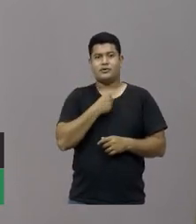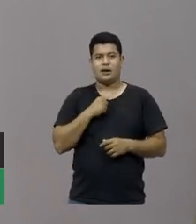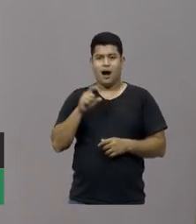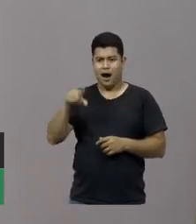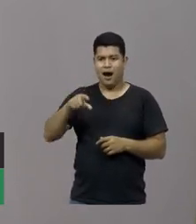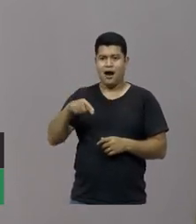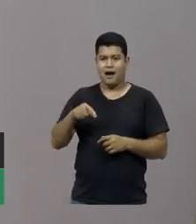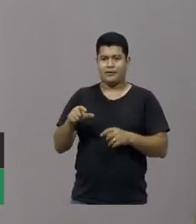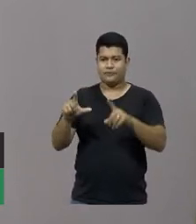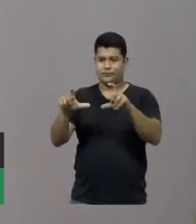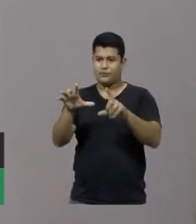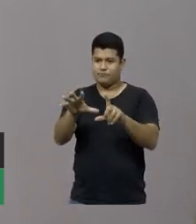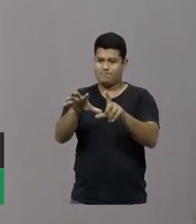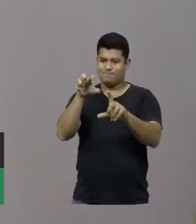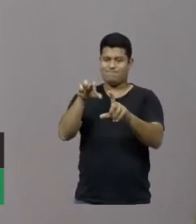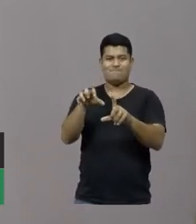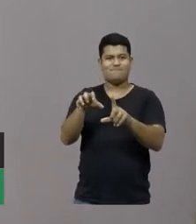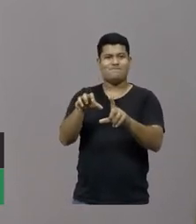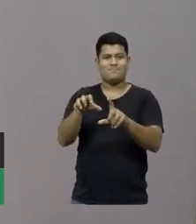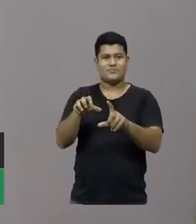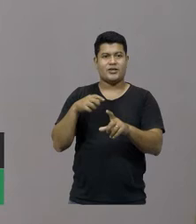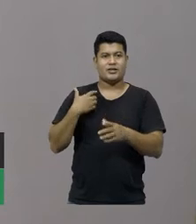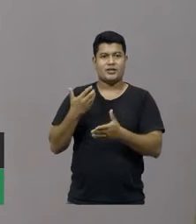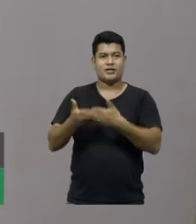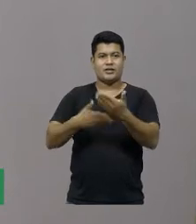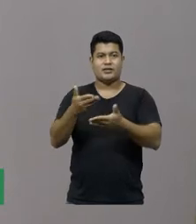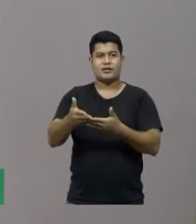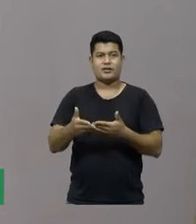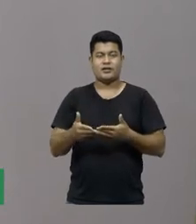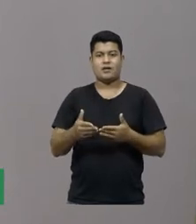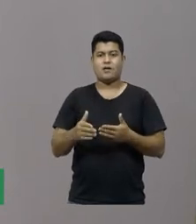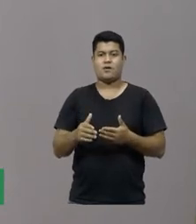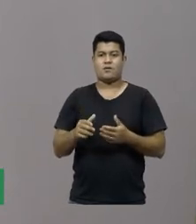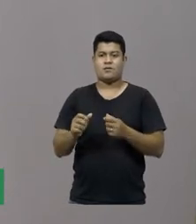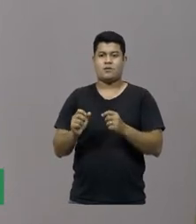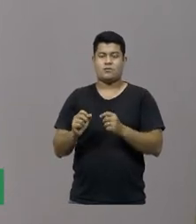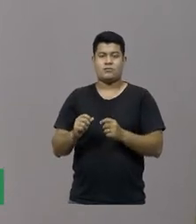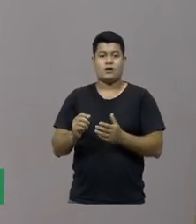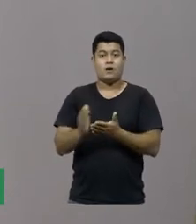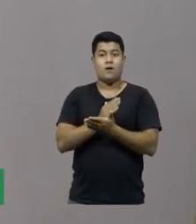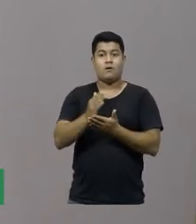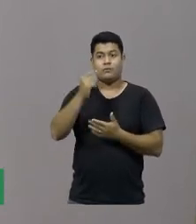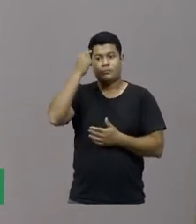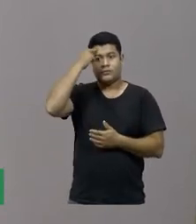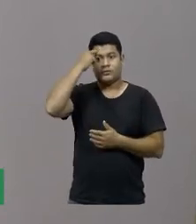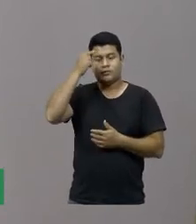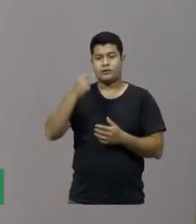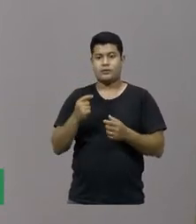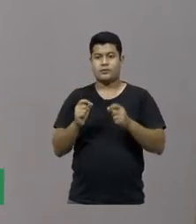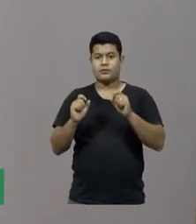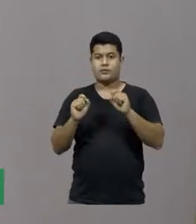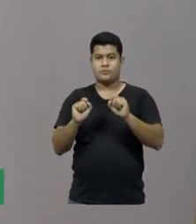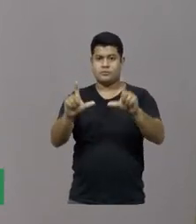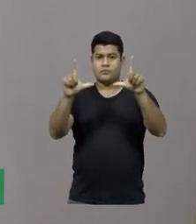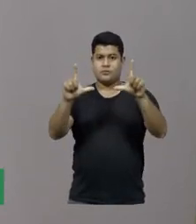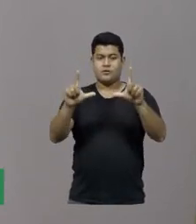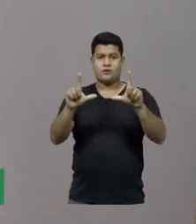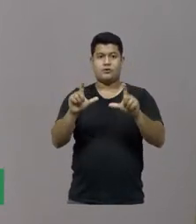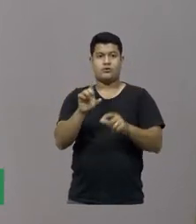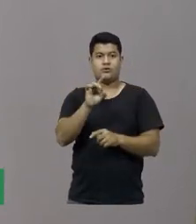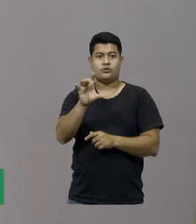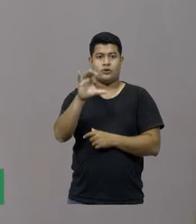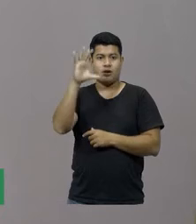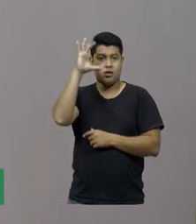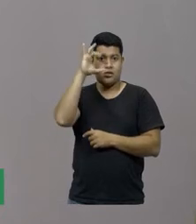impressionante. Algumas pessoas, elas postam e depois pensam que ao postar no history do